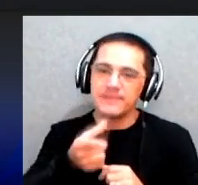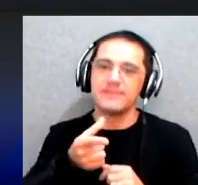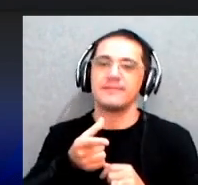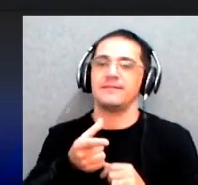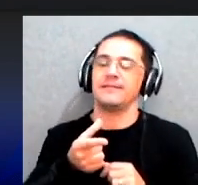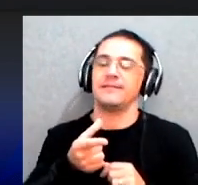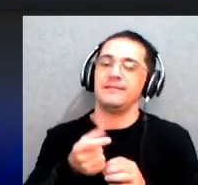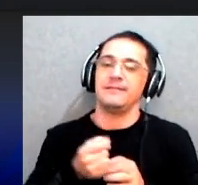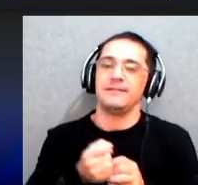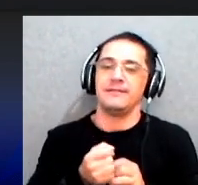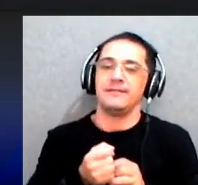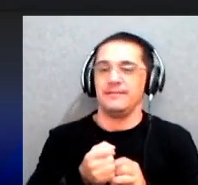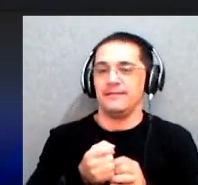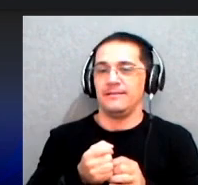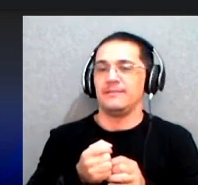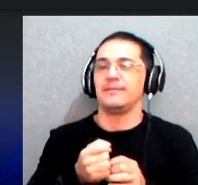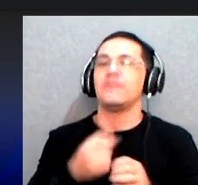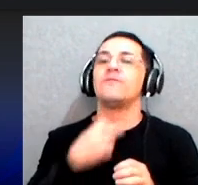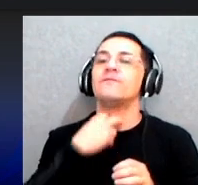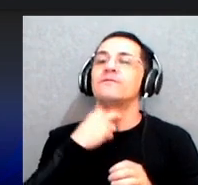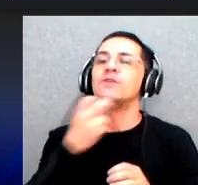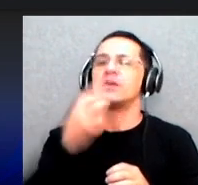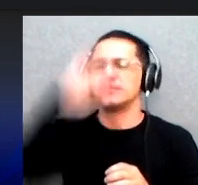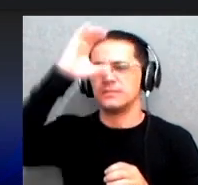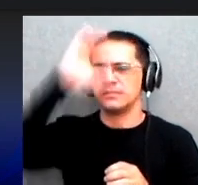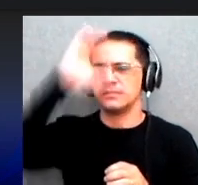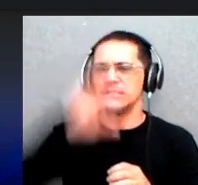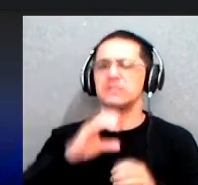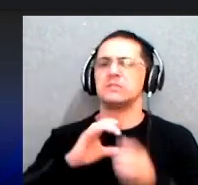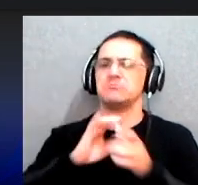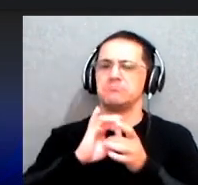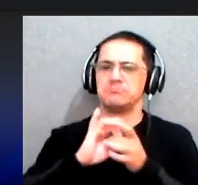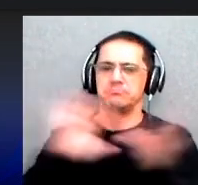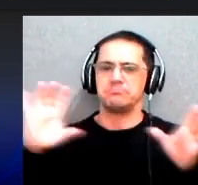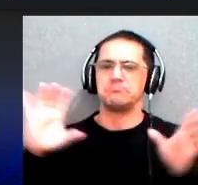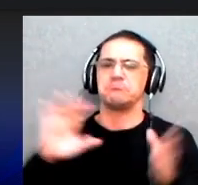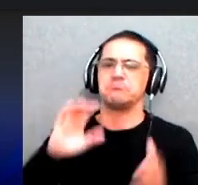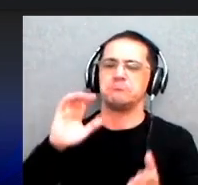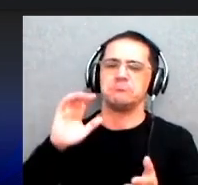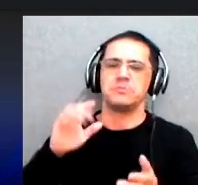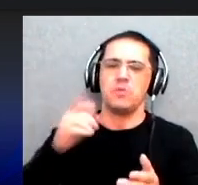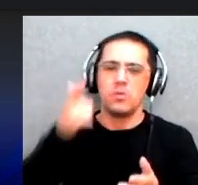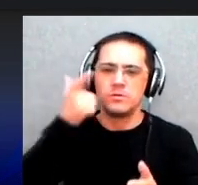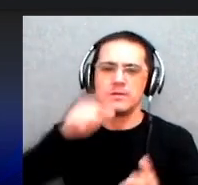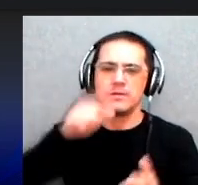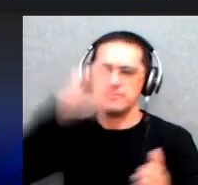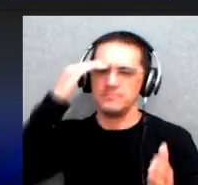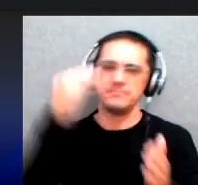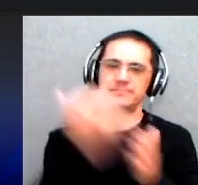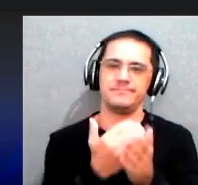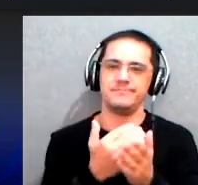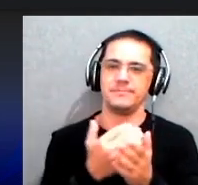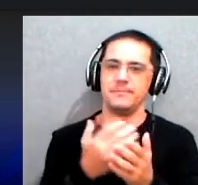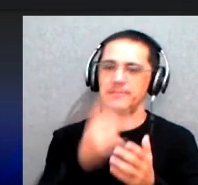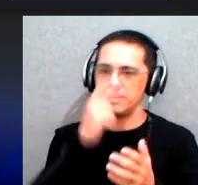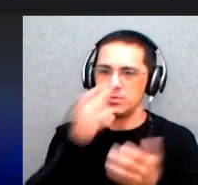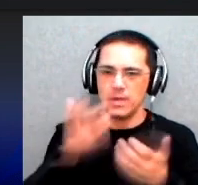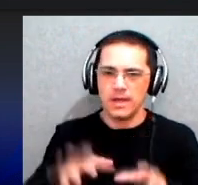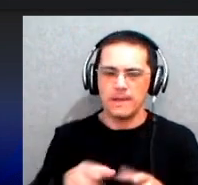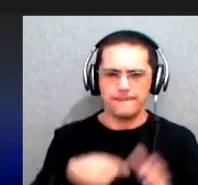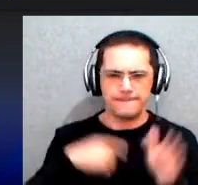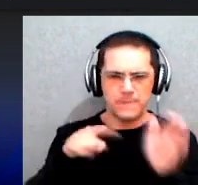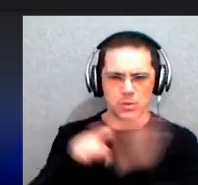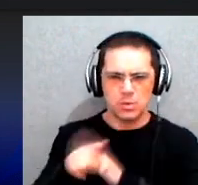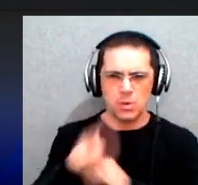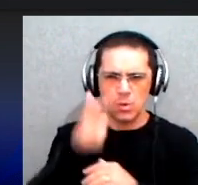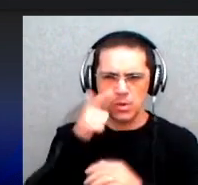da cidadania seja cumprida. Consulto se me escutam bem. Pergunta técnica, se me escutam bem?